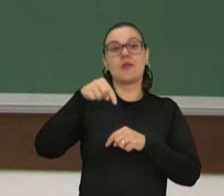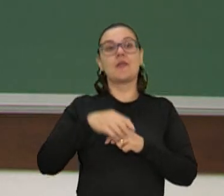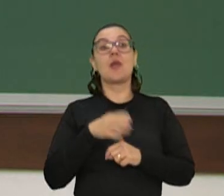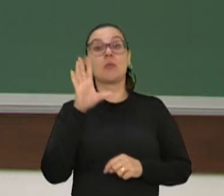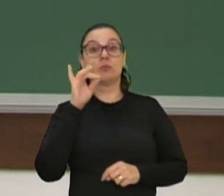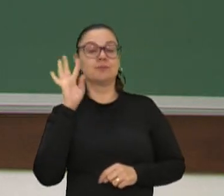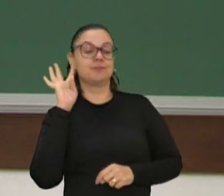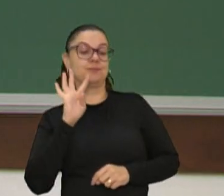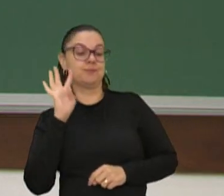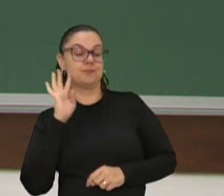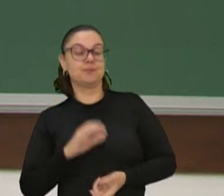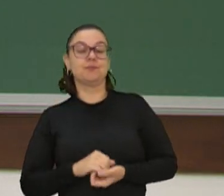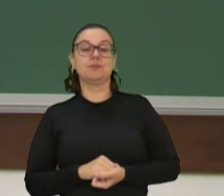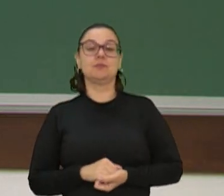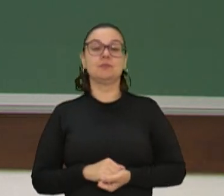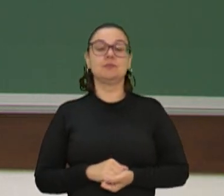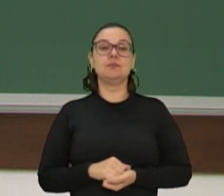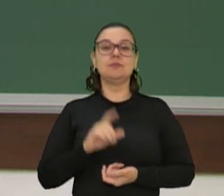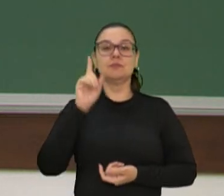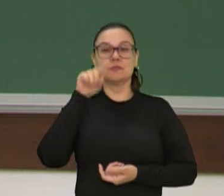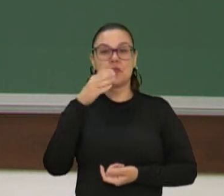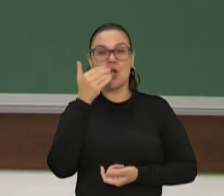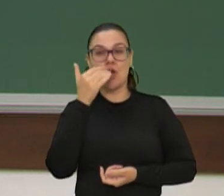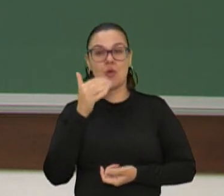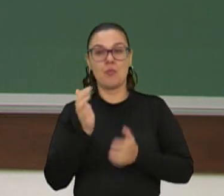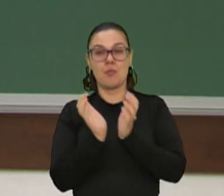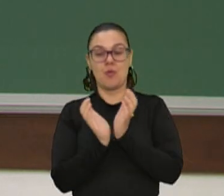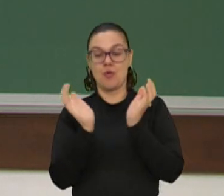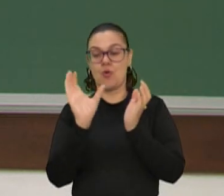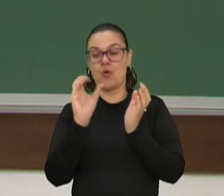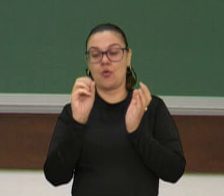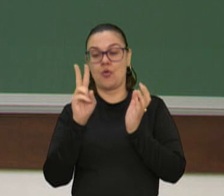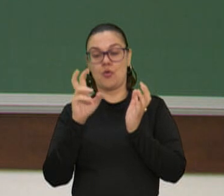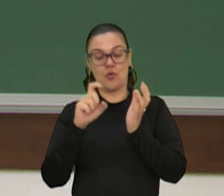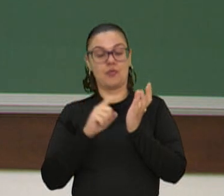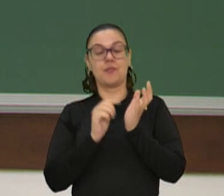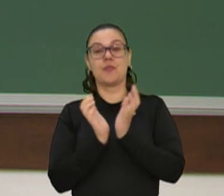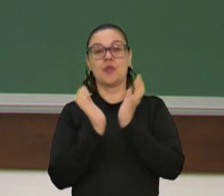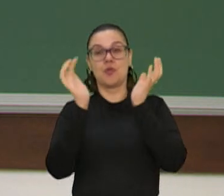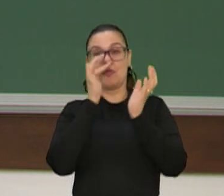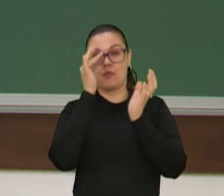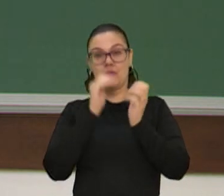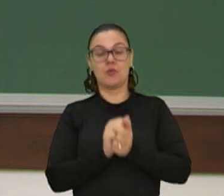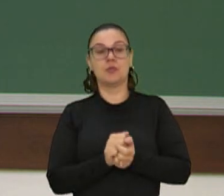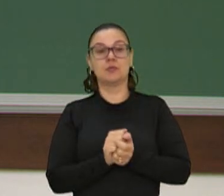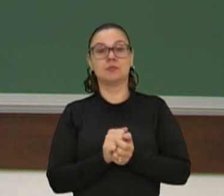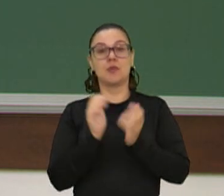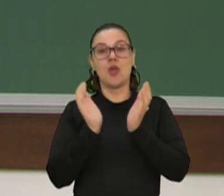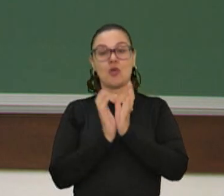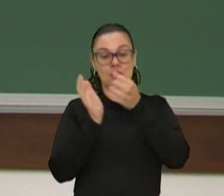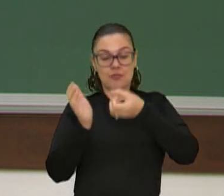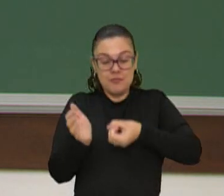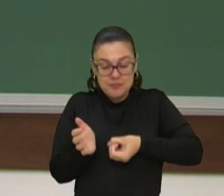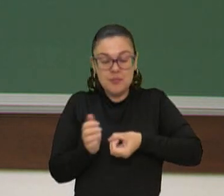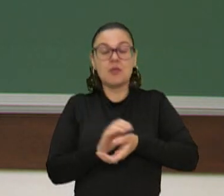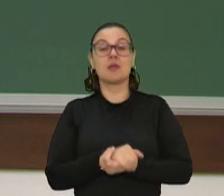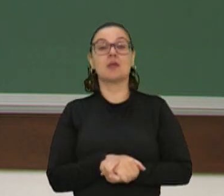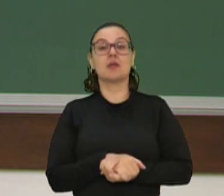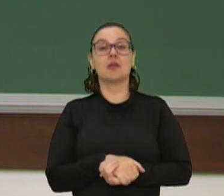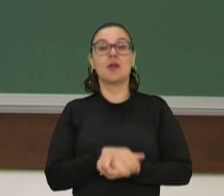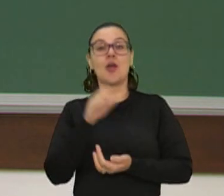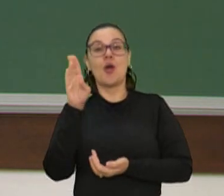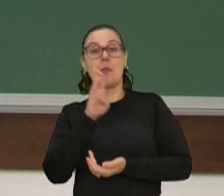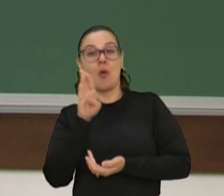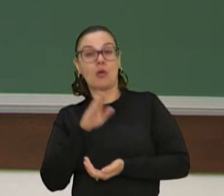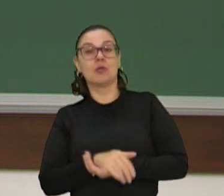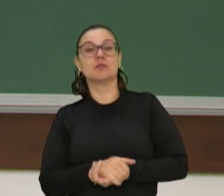bem interessante. Já comeu couve? Couve-flor? Couve de Bruxelas?